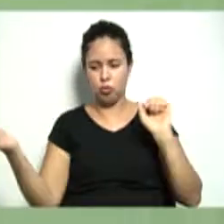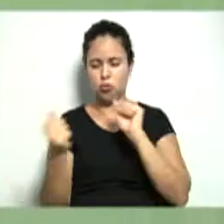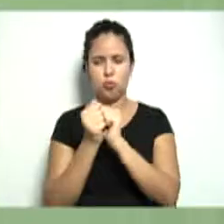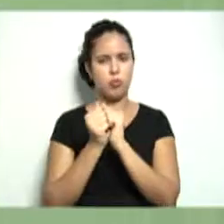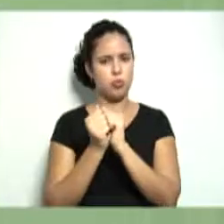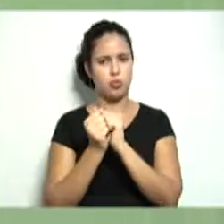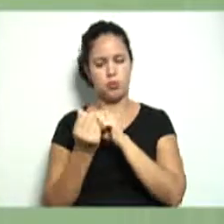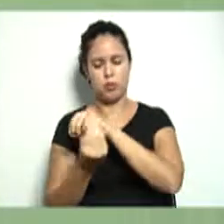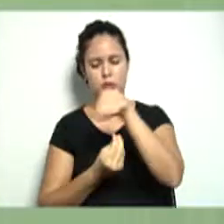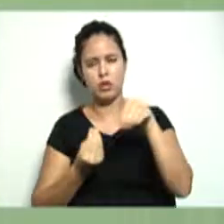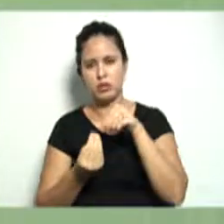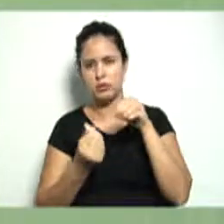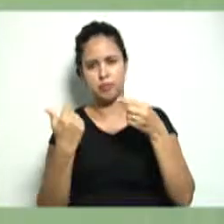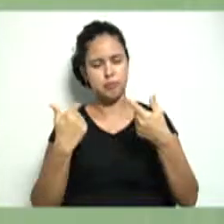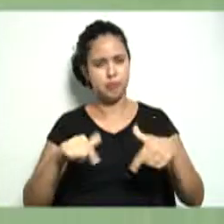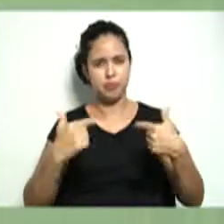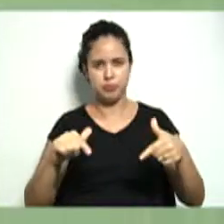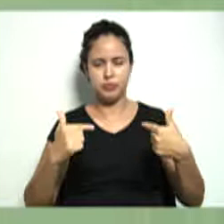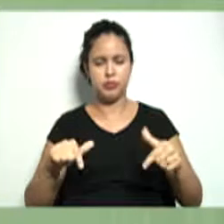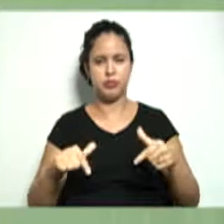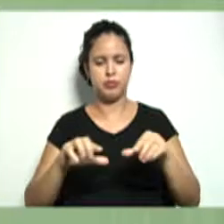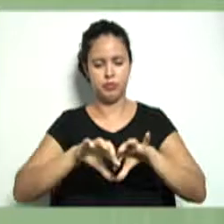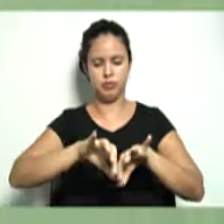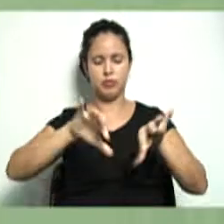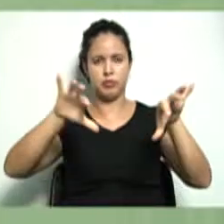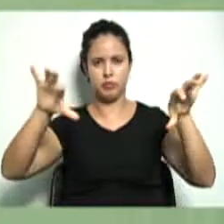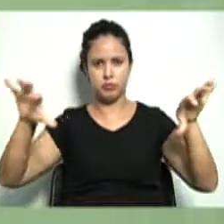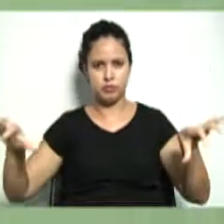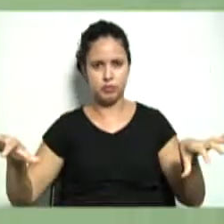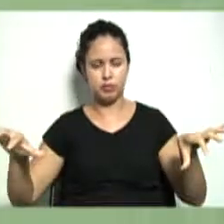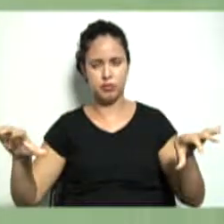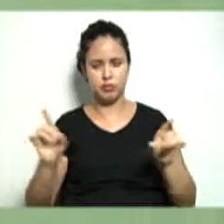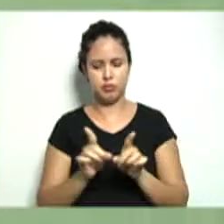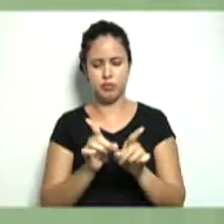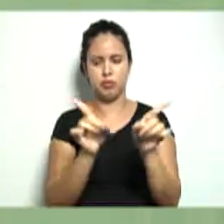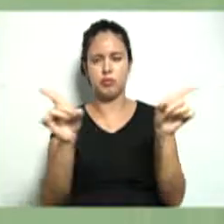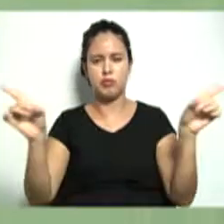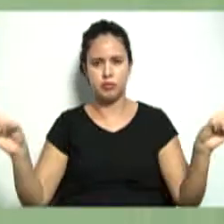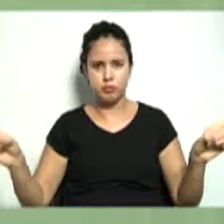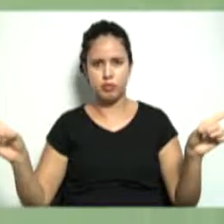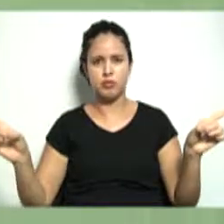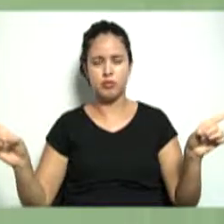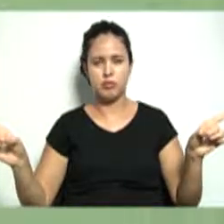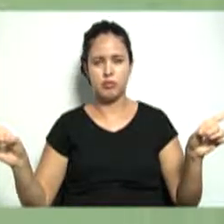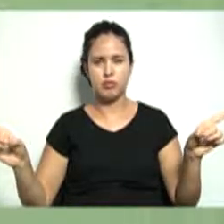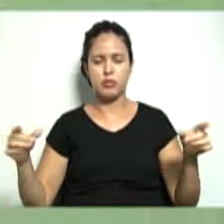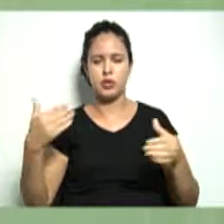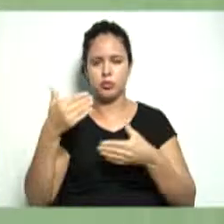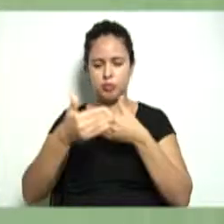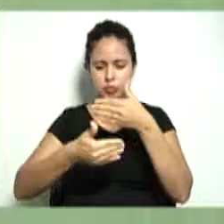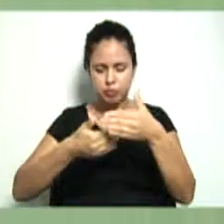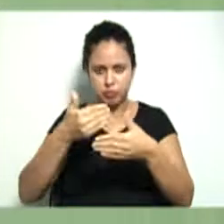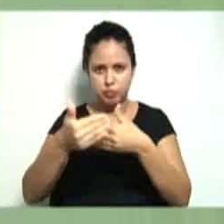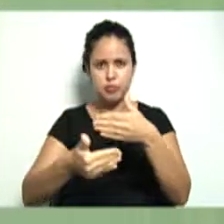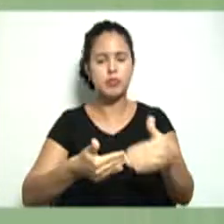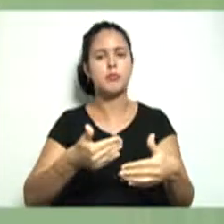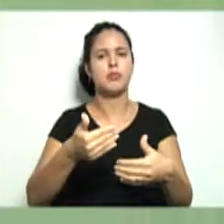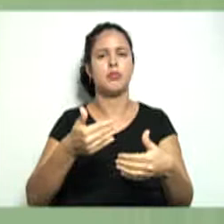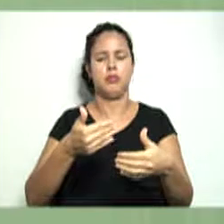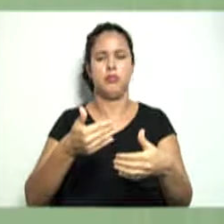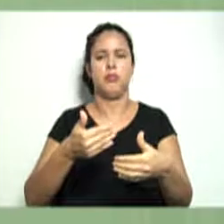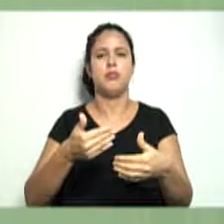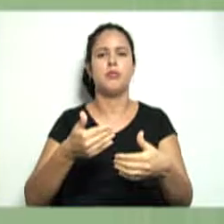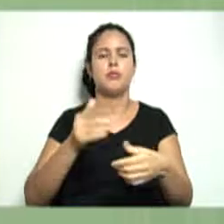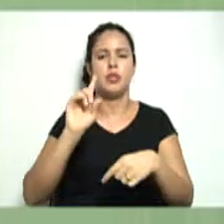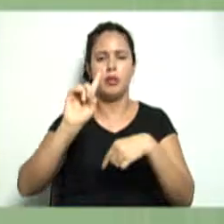tribal, mas passou a existir nos modos de produção subsequentes, nos modos de produção que vieram